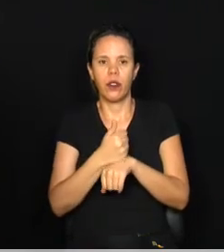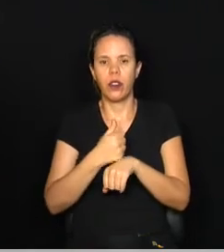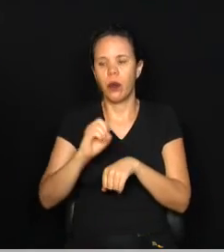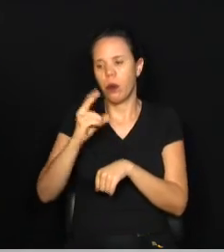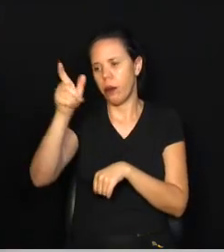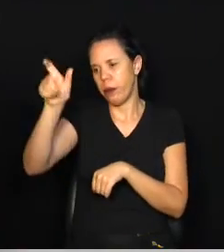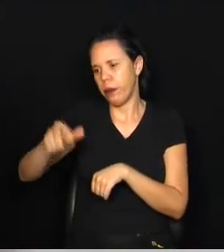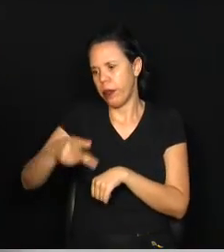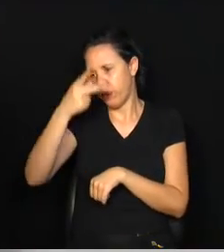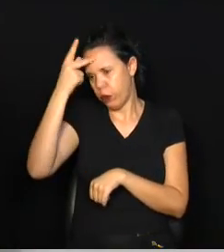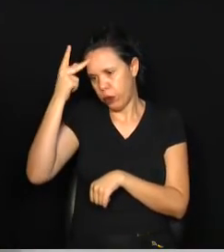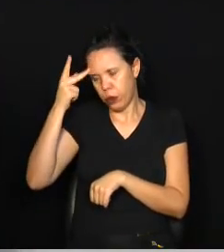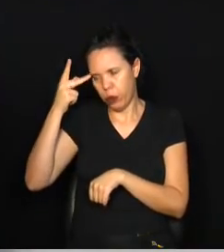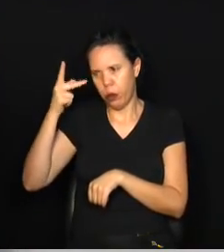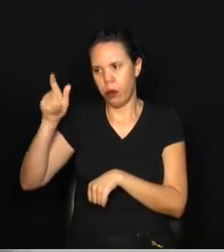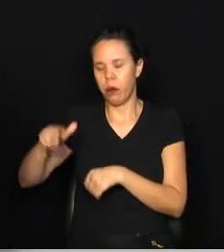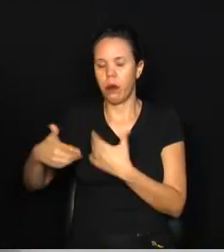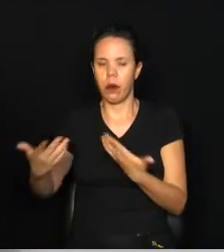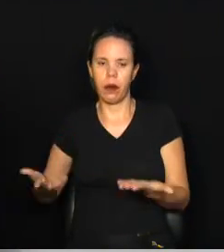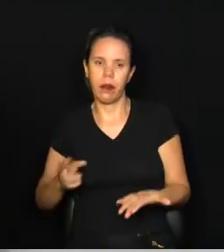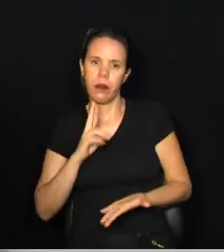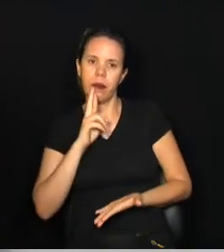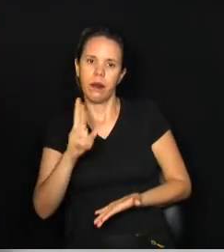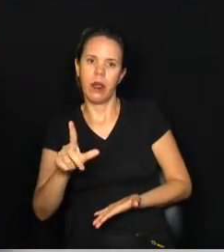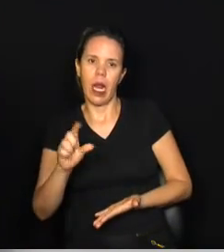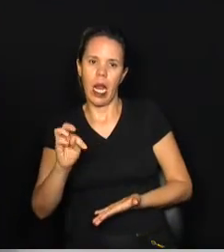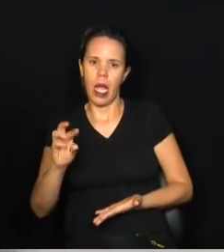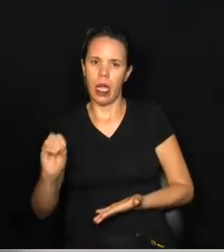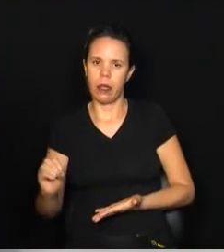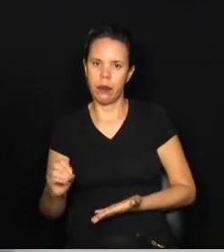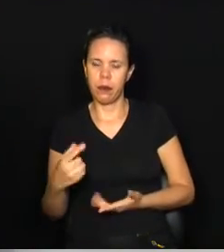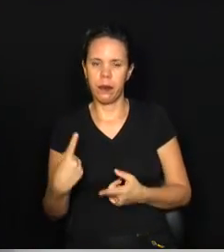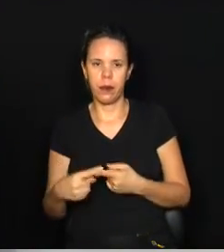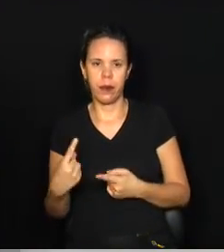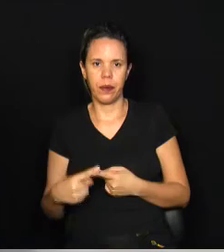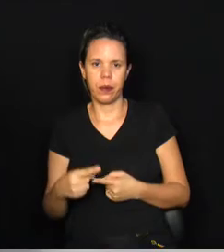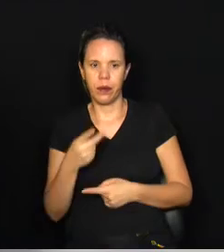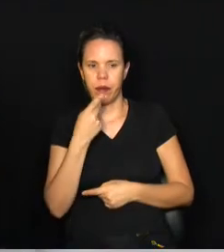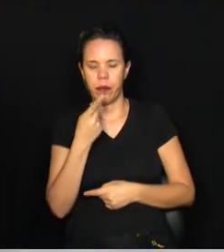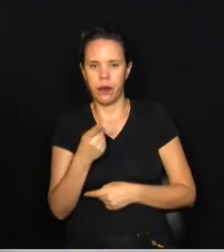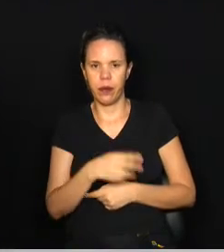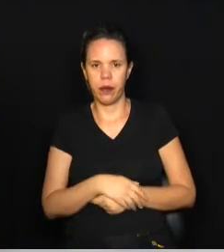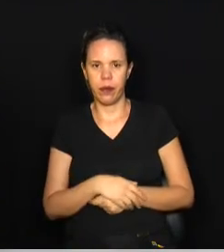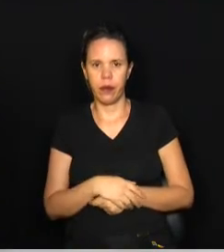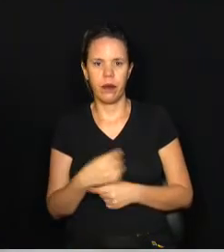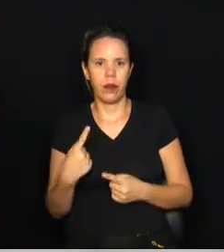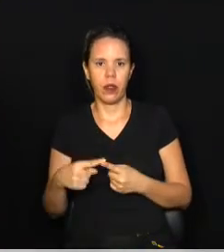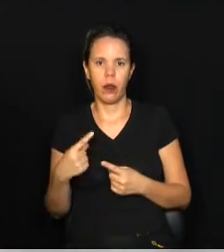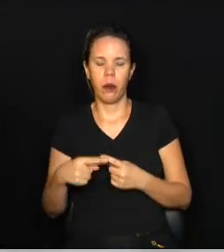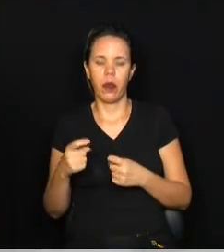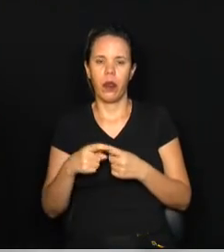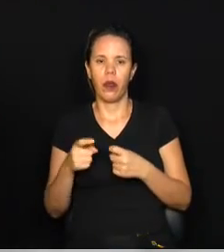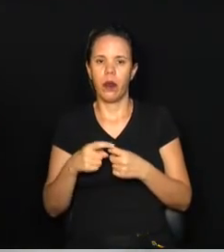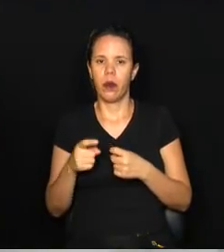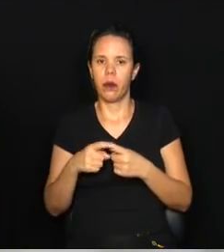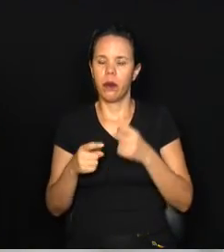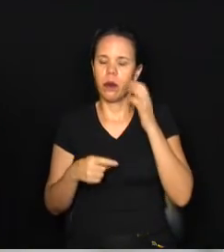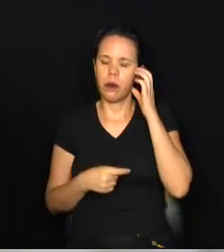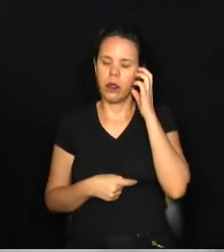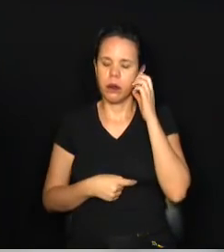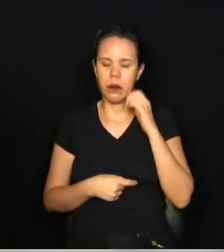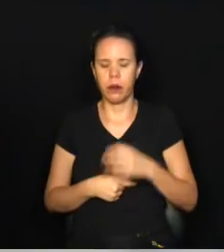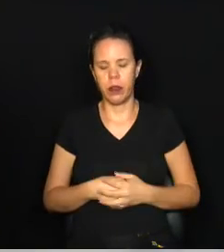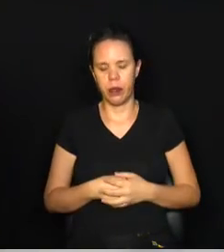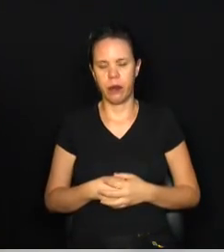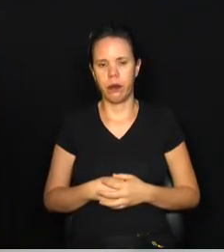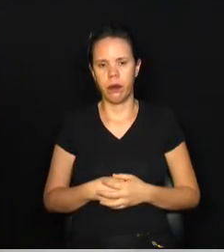optometrista? Isso vai em resposta ao Leandro, porque quando ele disse assim, por que os médicos não deixam? Quando